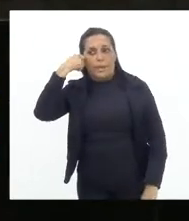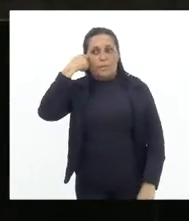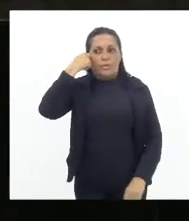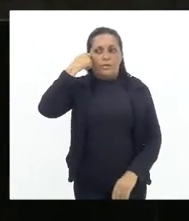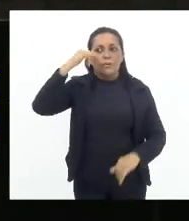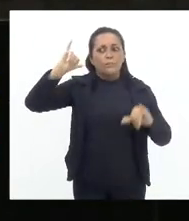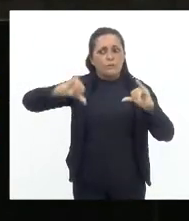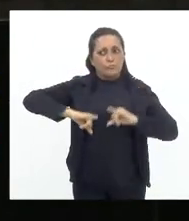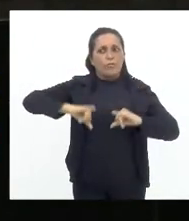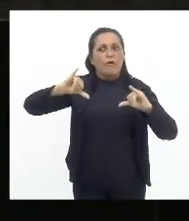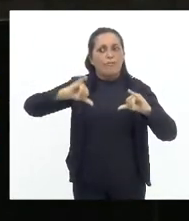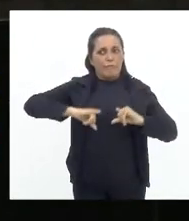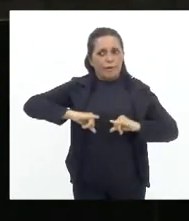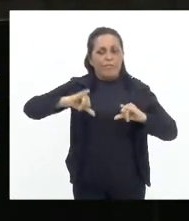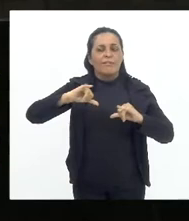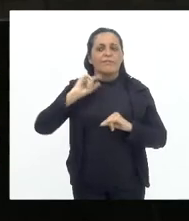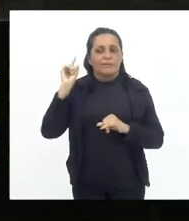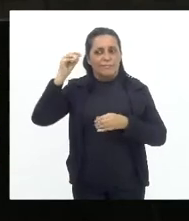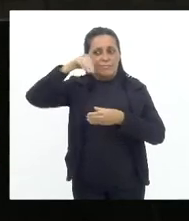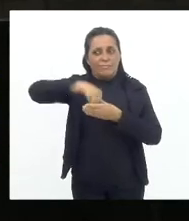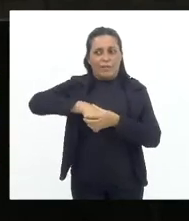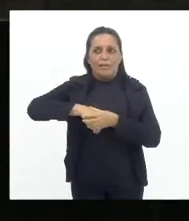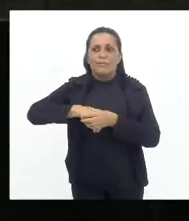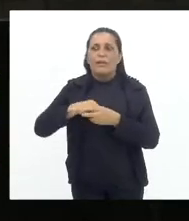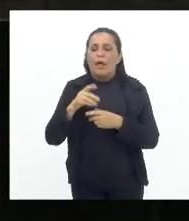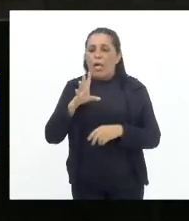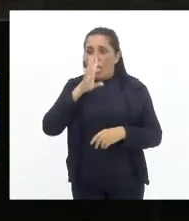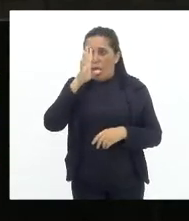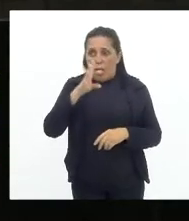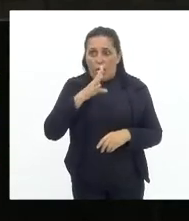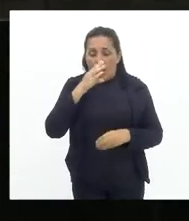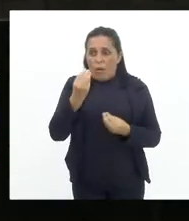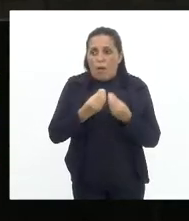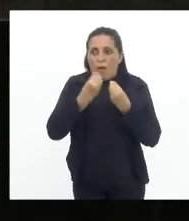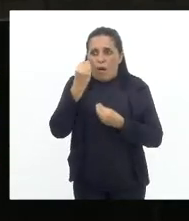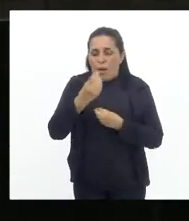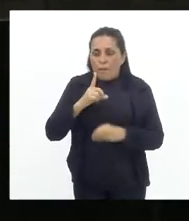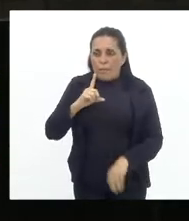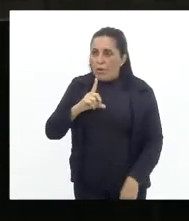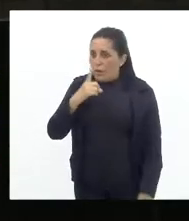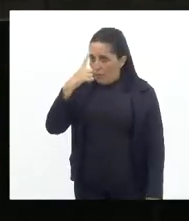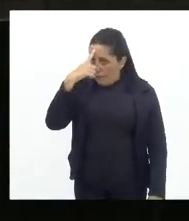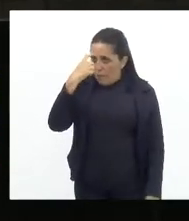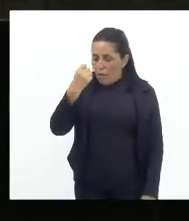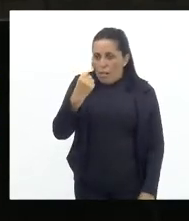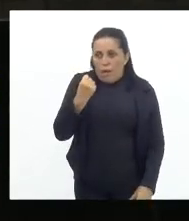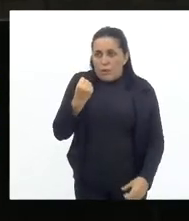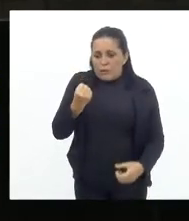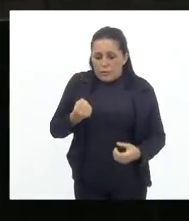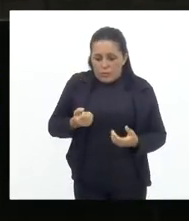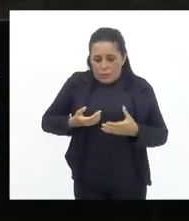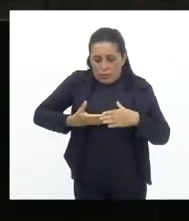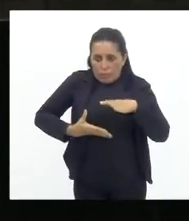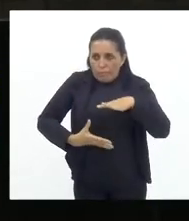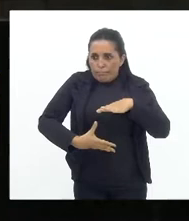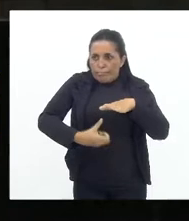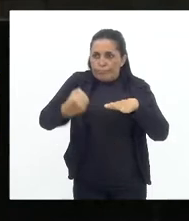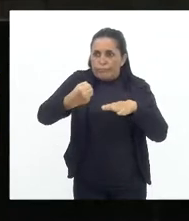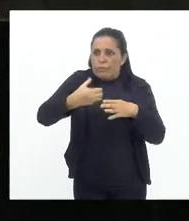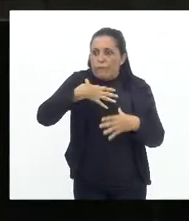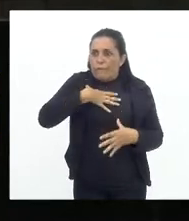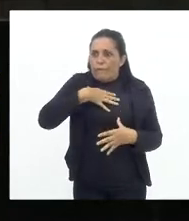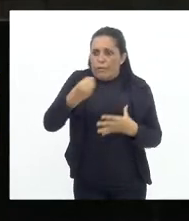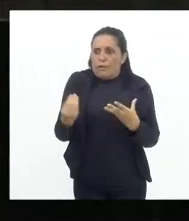sofreram um processo Absurdos de violência obstétrica isso É racismo institucional isso é